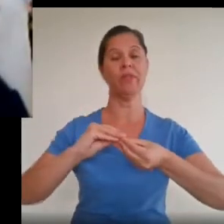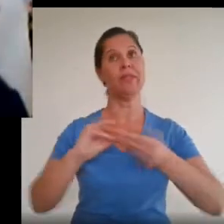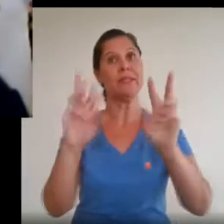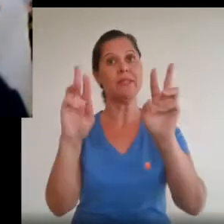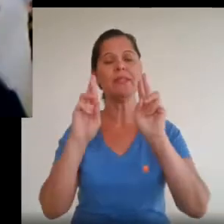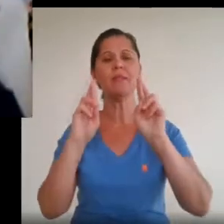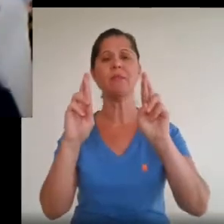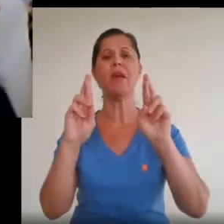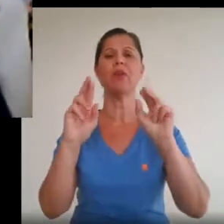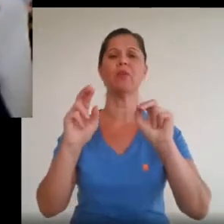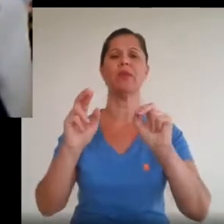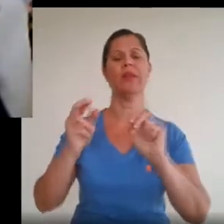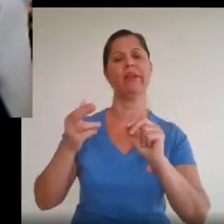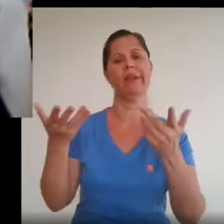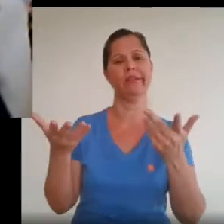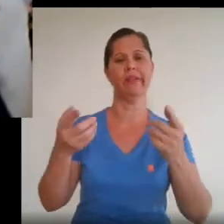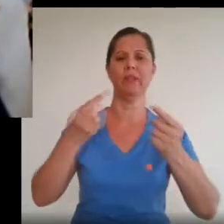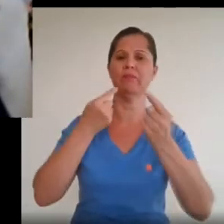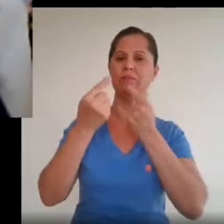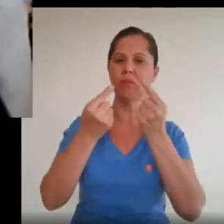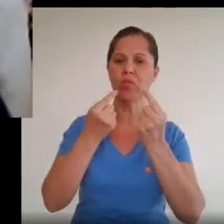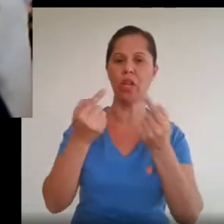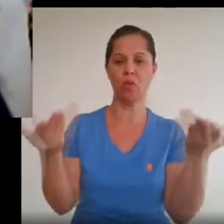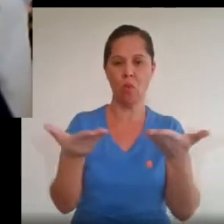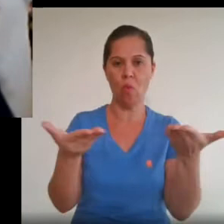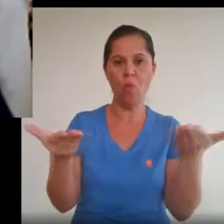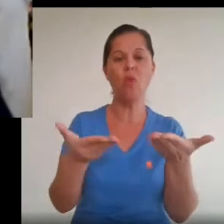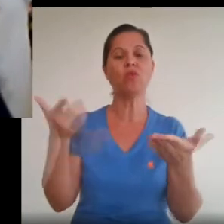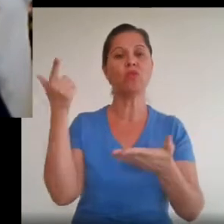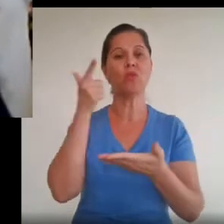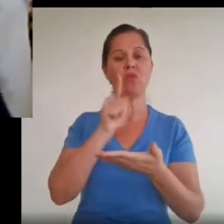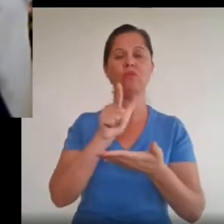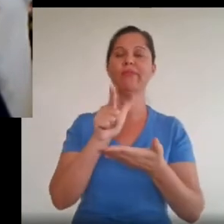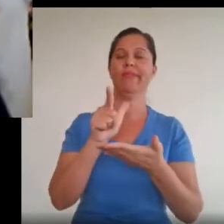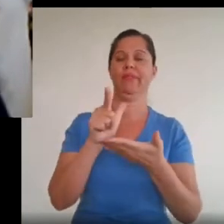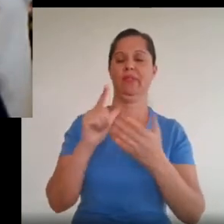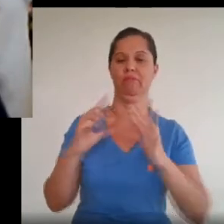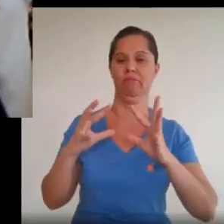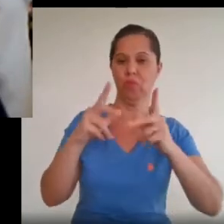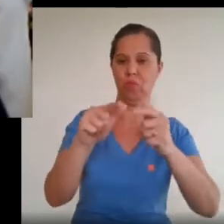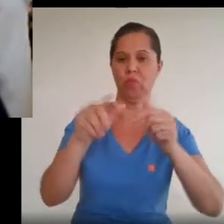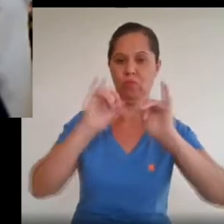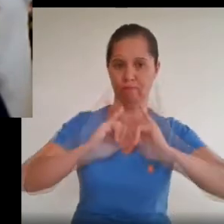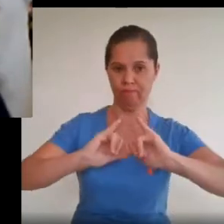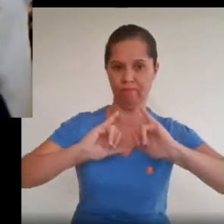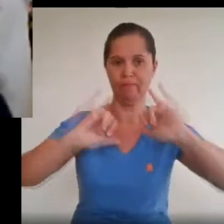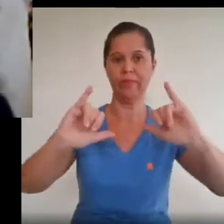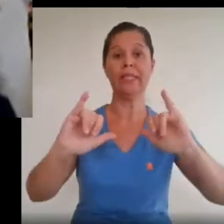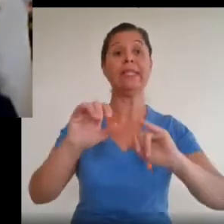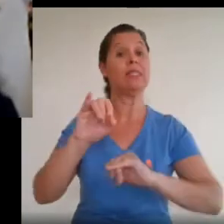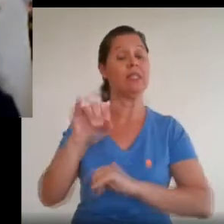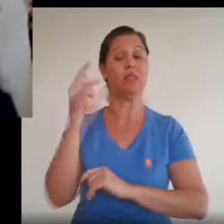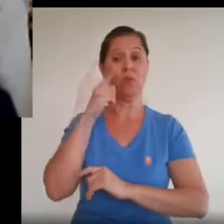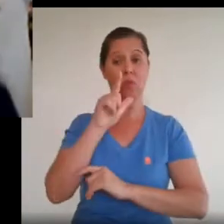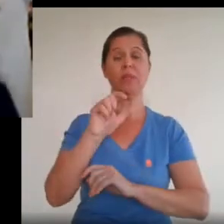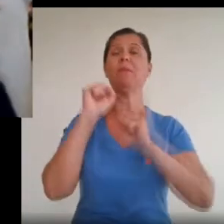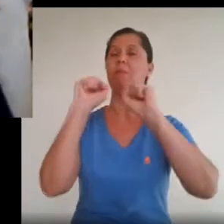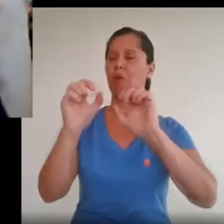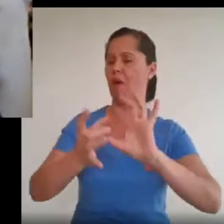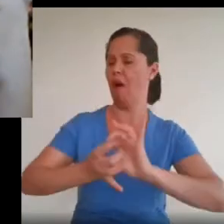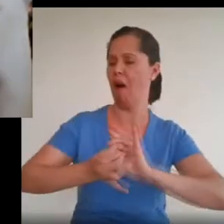espero contemplar durante a fala, e o que não deu conta, vocês fiquem à vontade para perguntar.